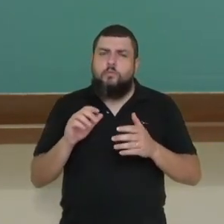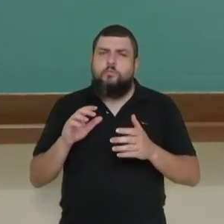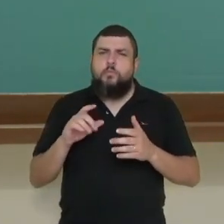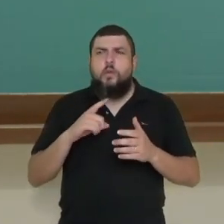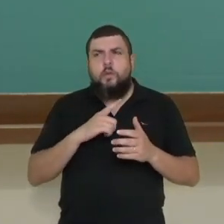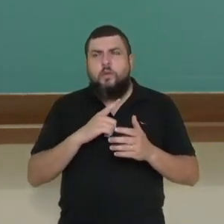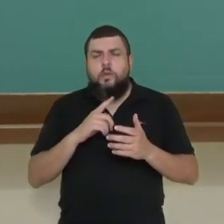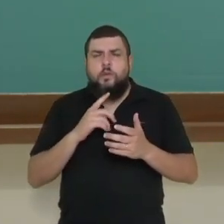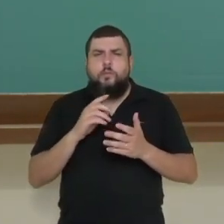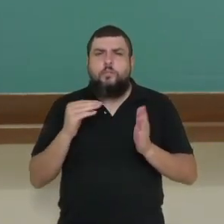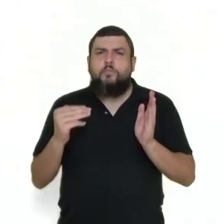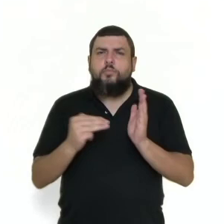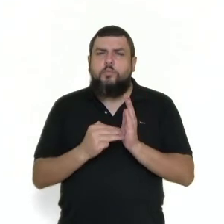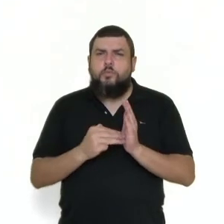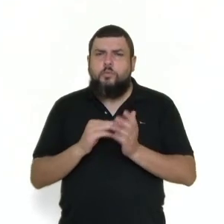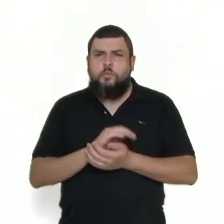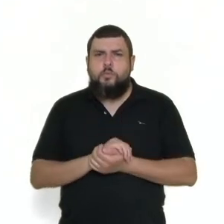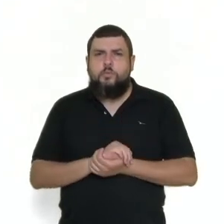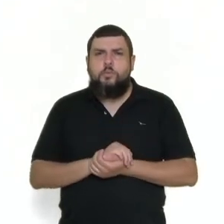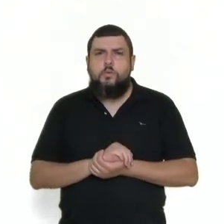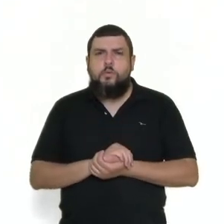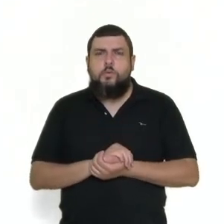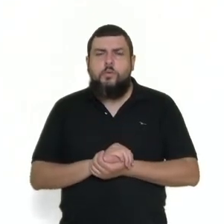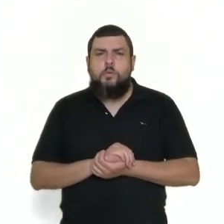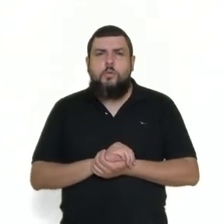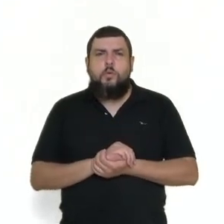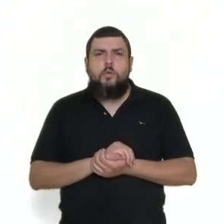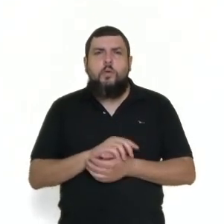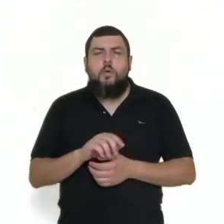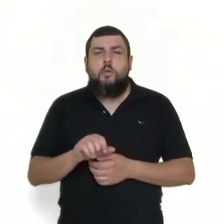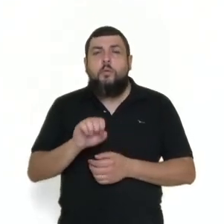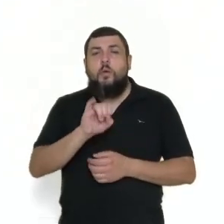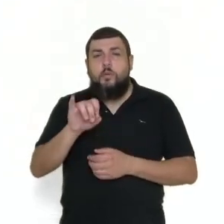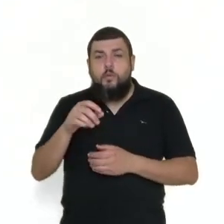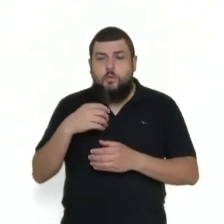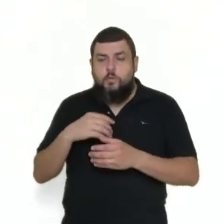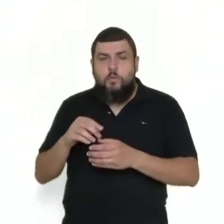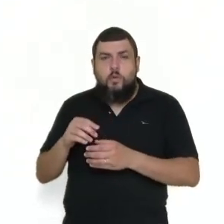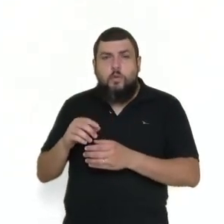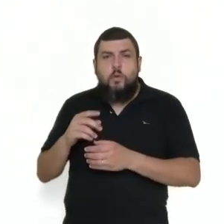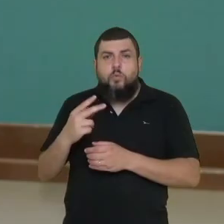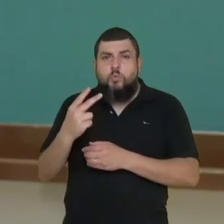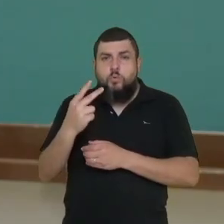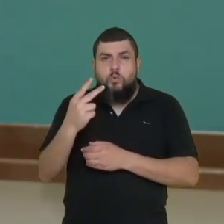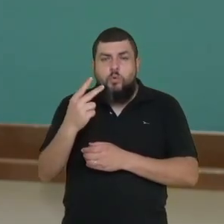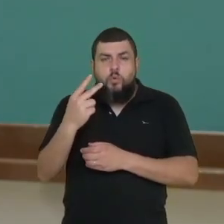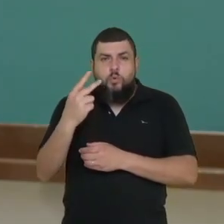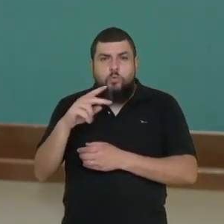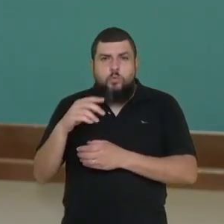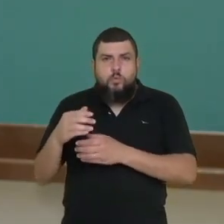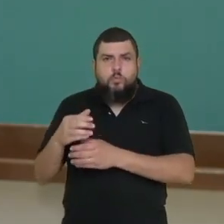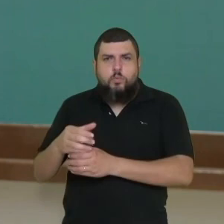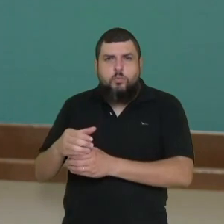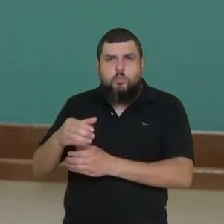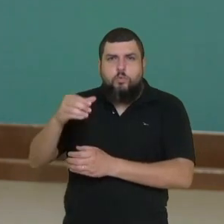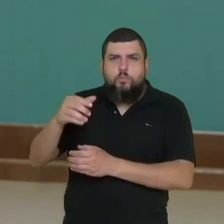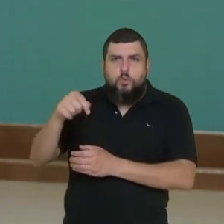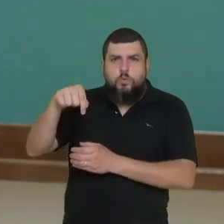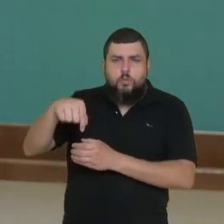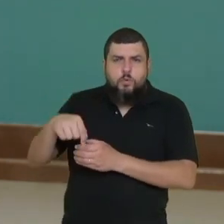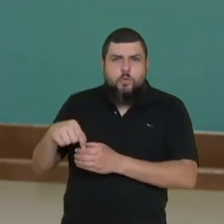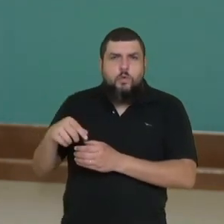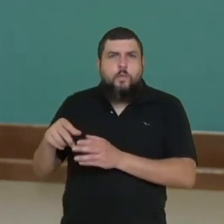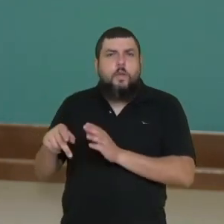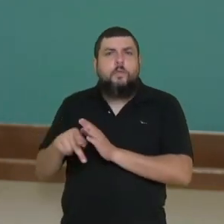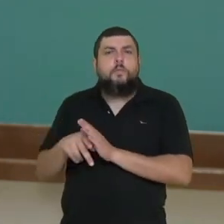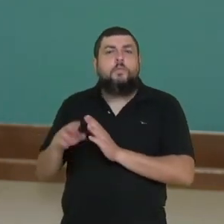fatores. Lembre, gente, que quando você for fixar o teu pluviômetro artificial, ali, o teu pluviômetro